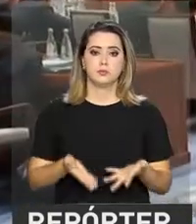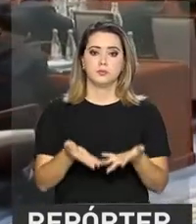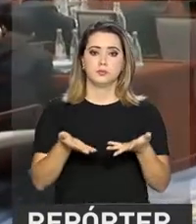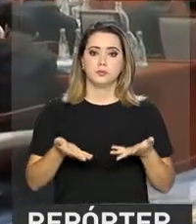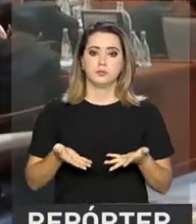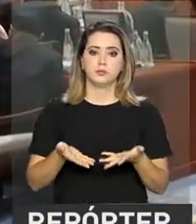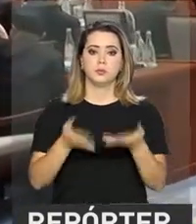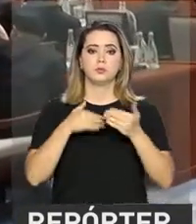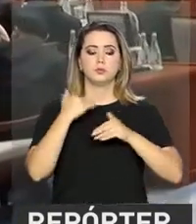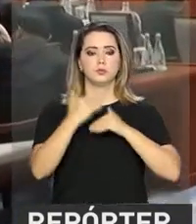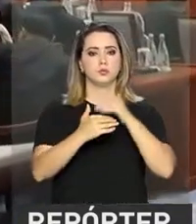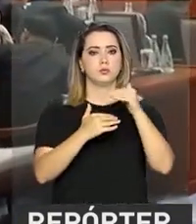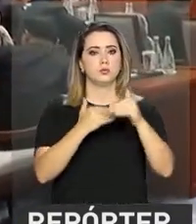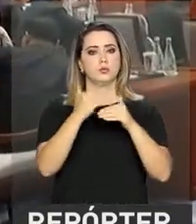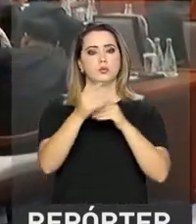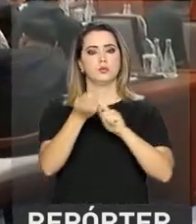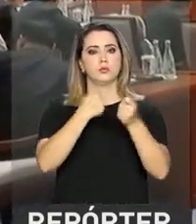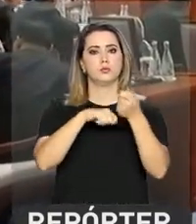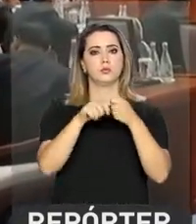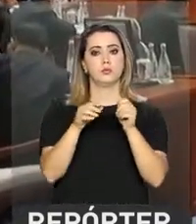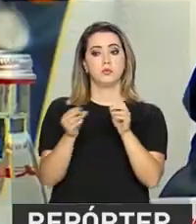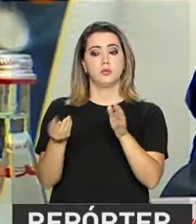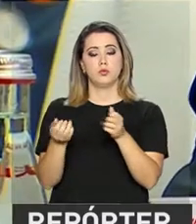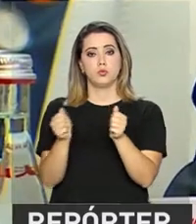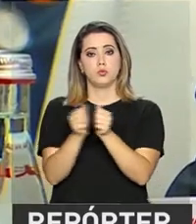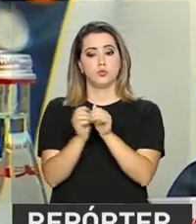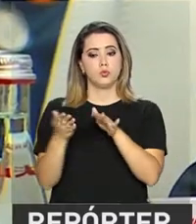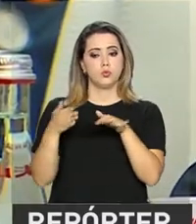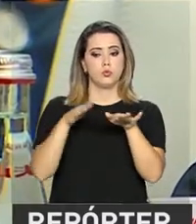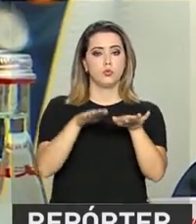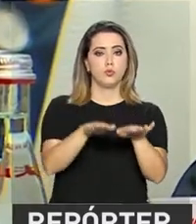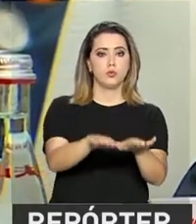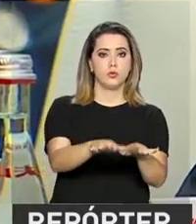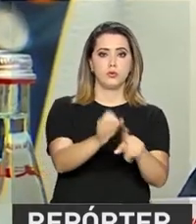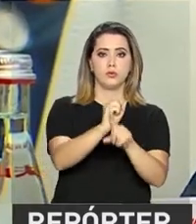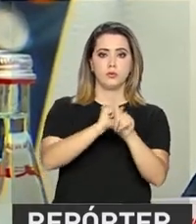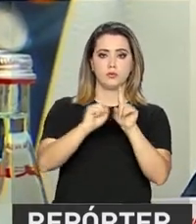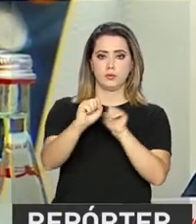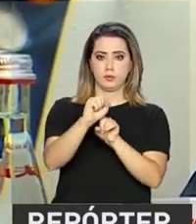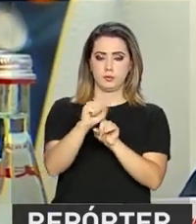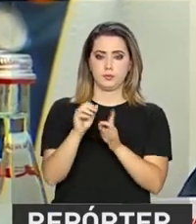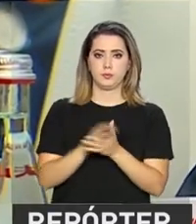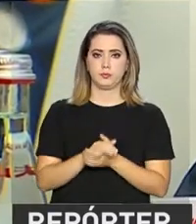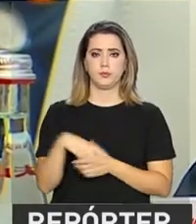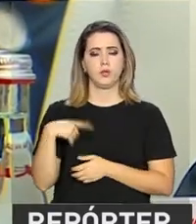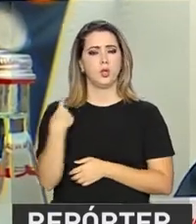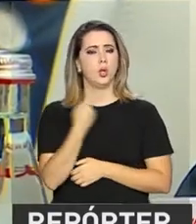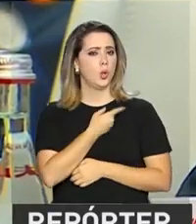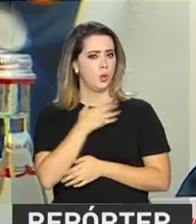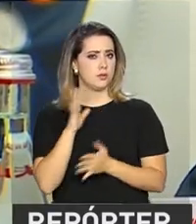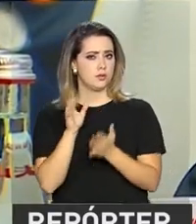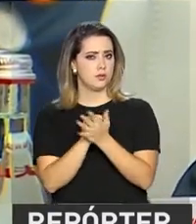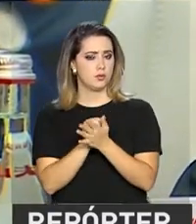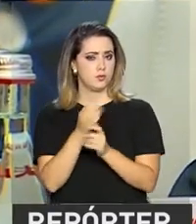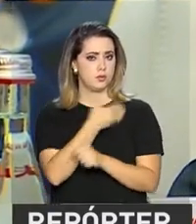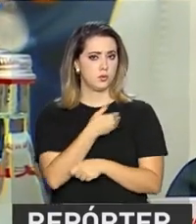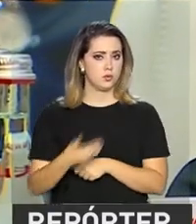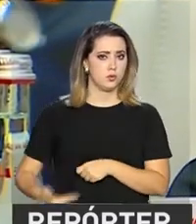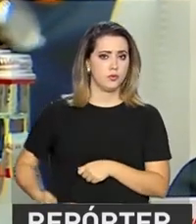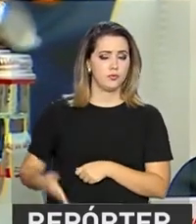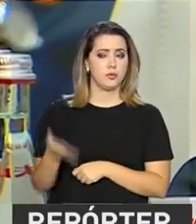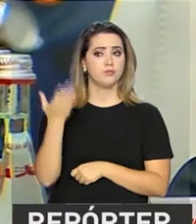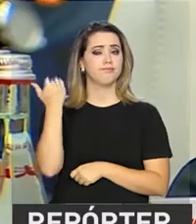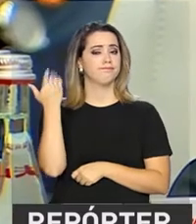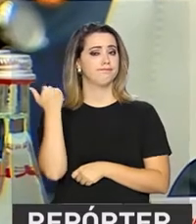um crescimento econômico com inclusão social. Quando assumimos o governo no ano passado, a crise